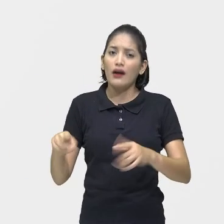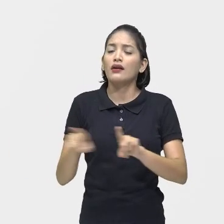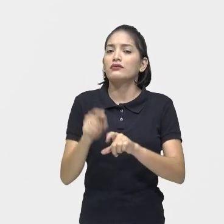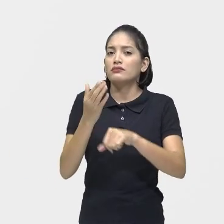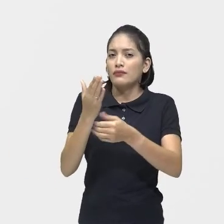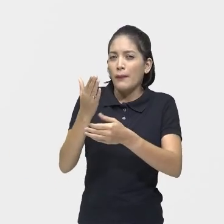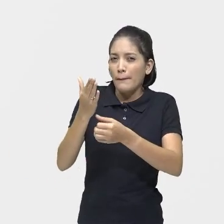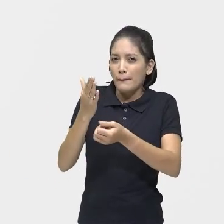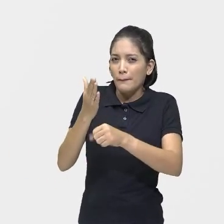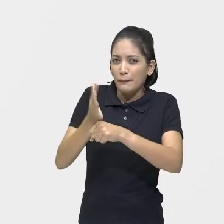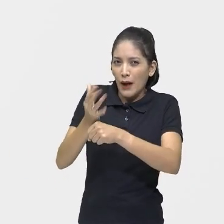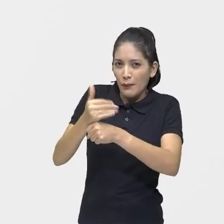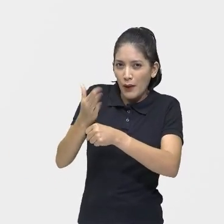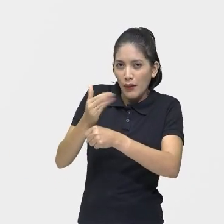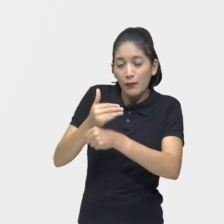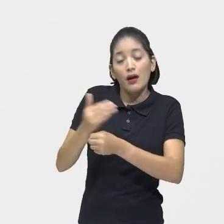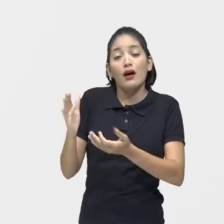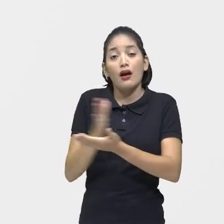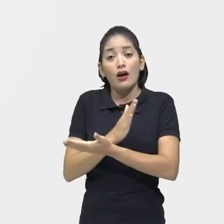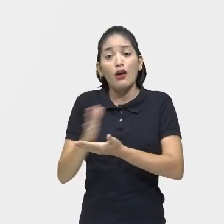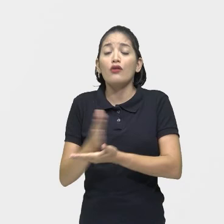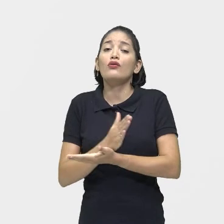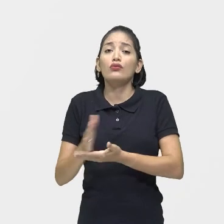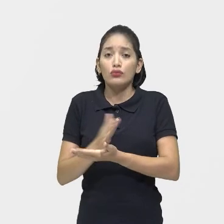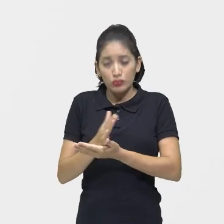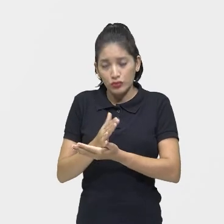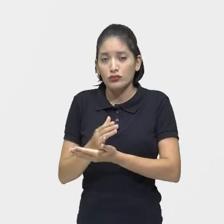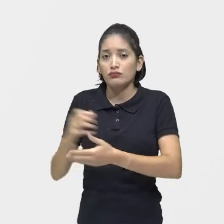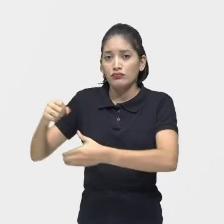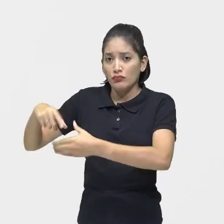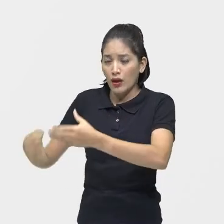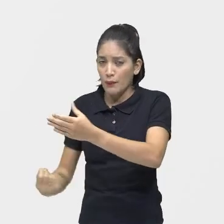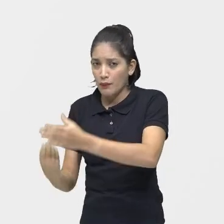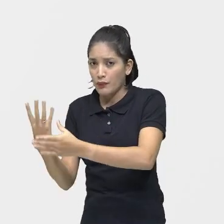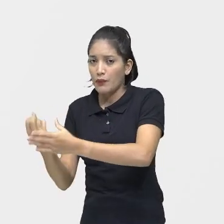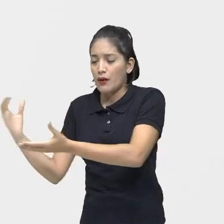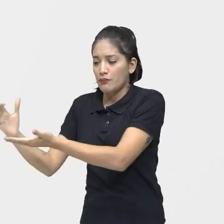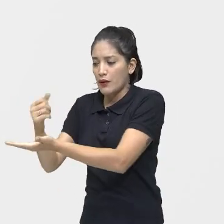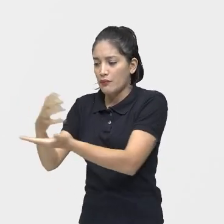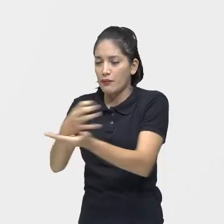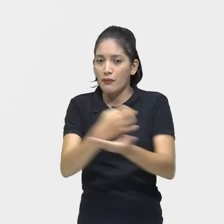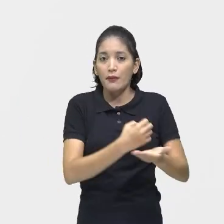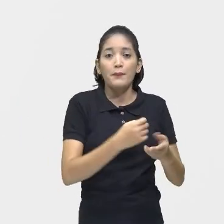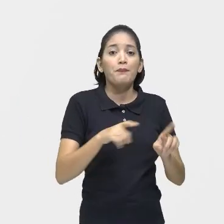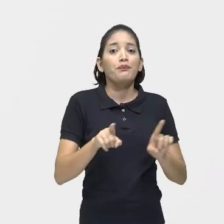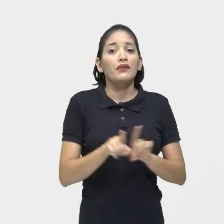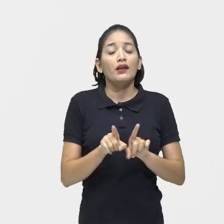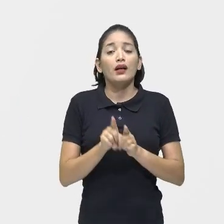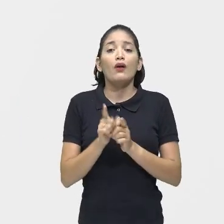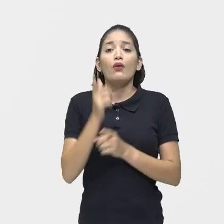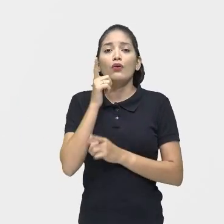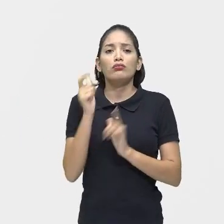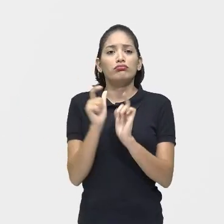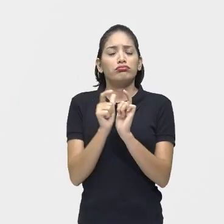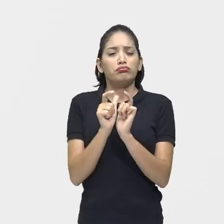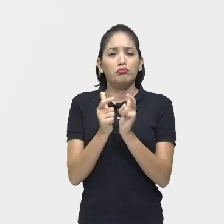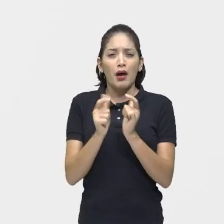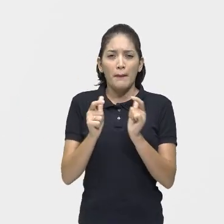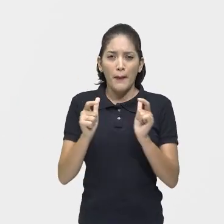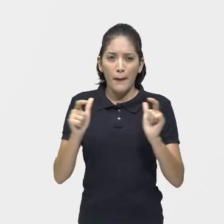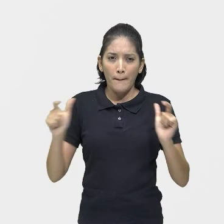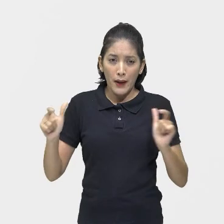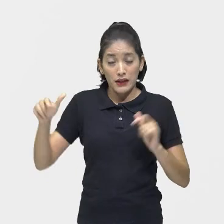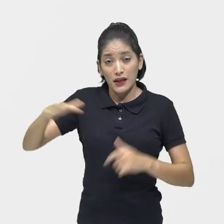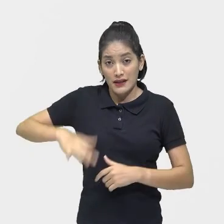aveia, batata. Então, são alguns desses cultivos e nós temos aí uma alta produção